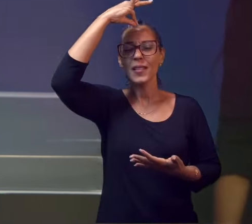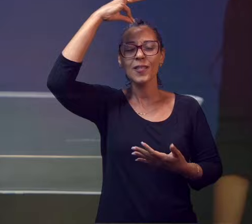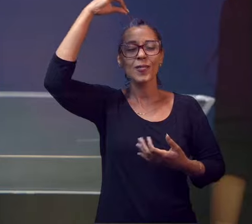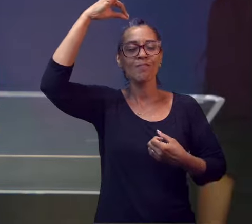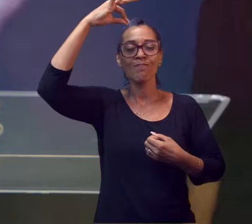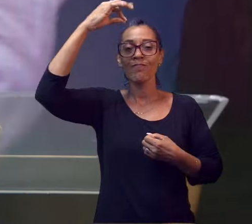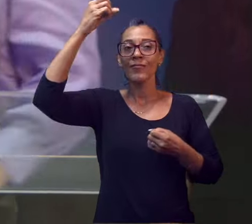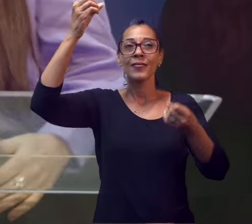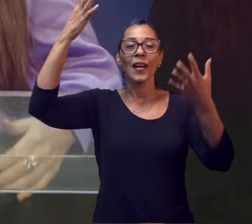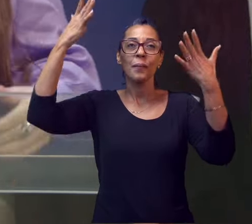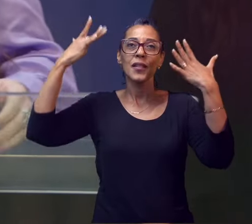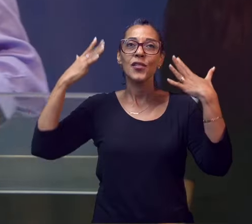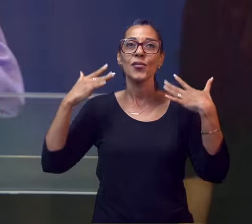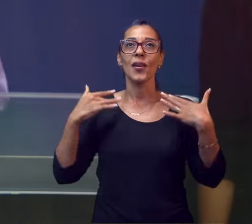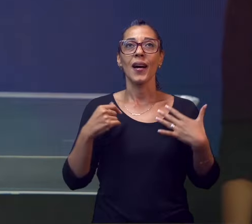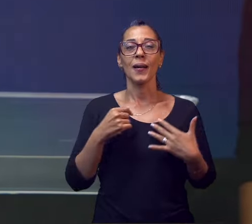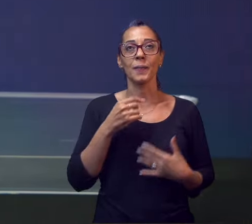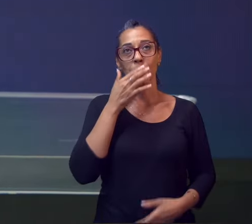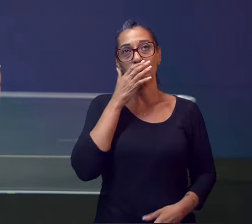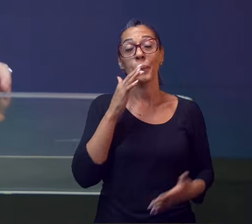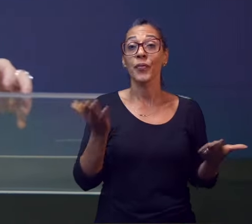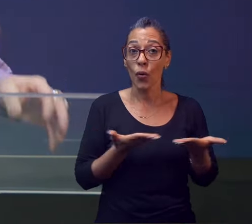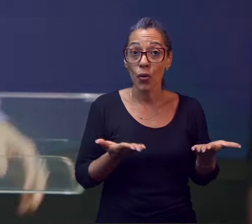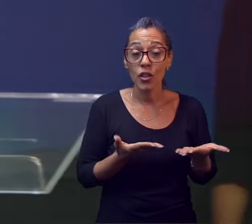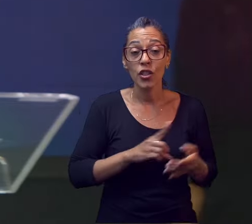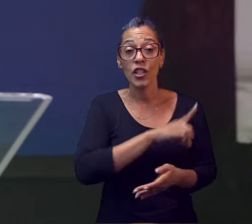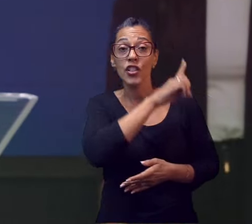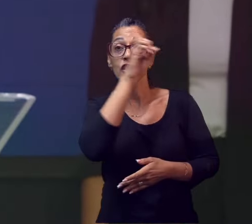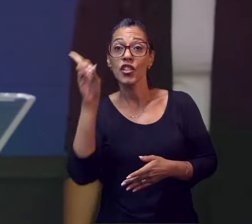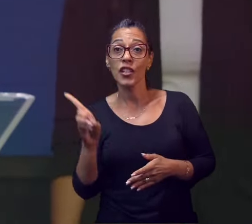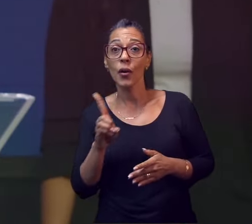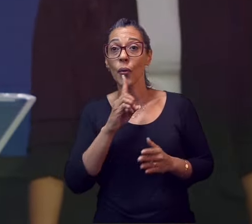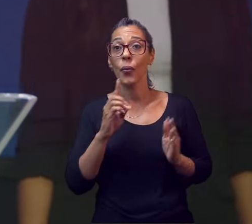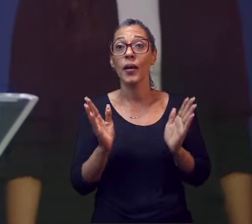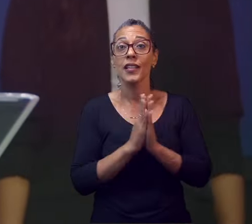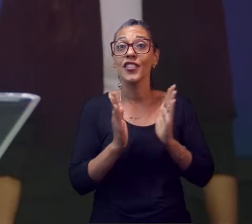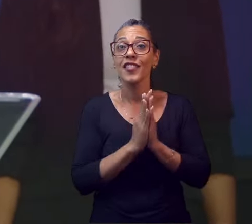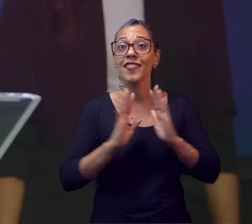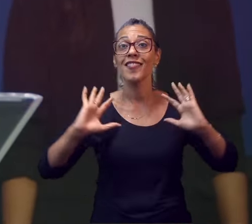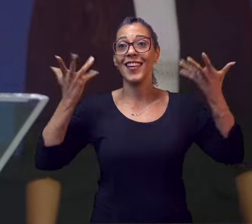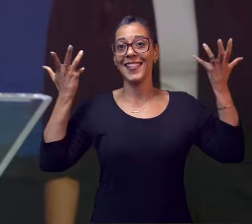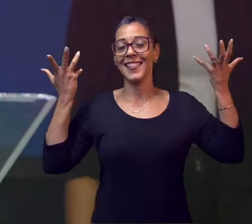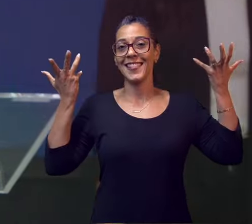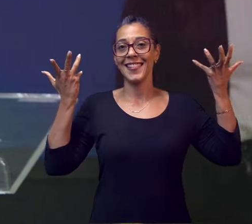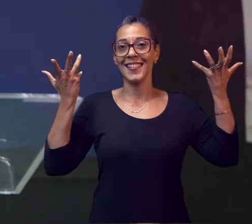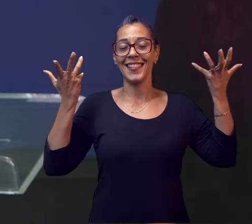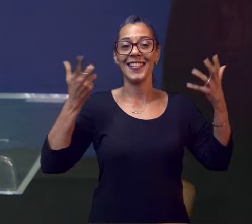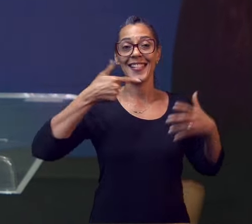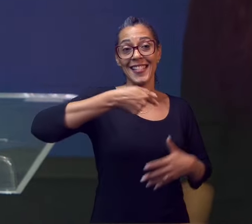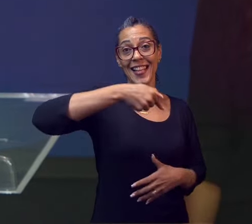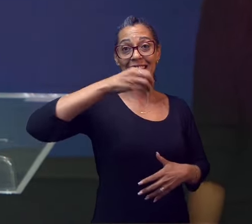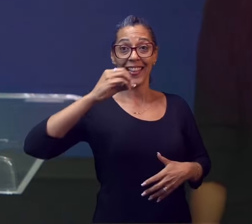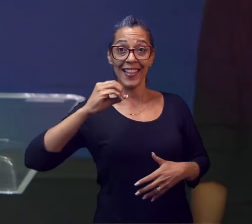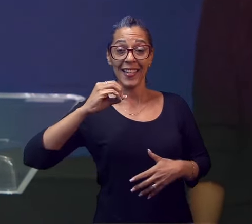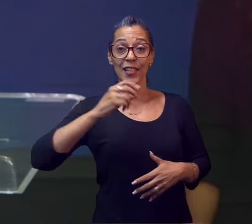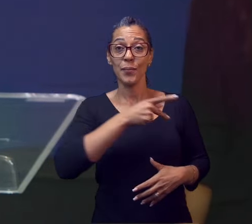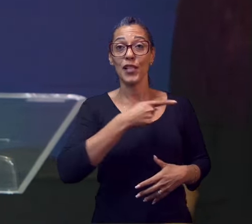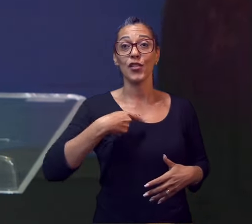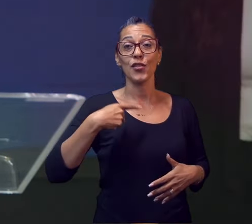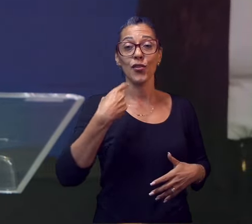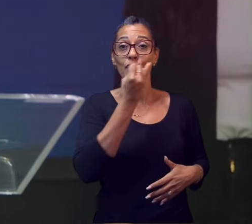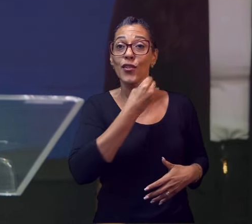70 anos do nosso pastor Jorge Linhares e quarenta anos de ministério dele